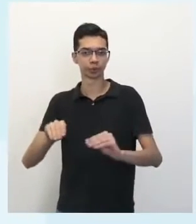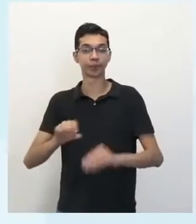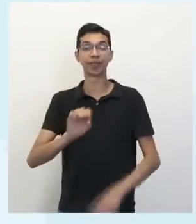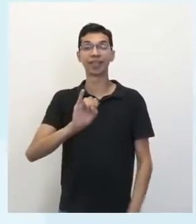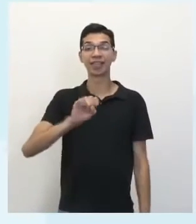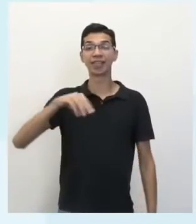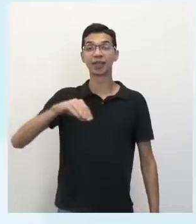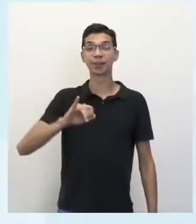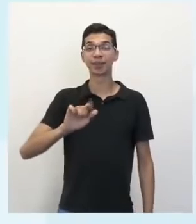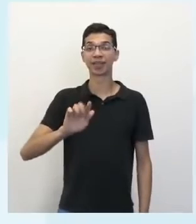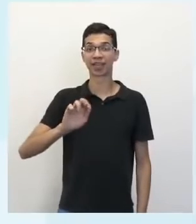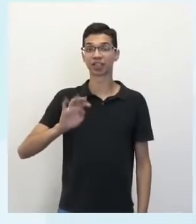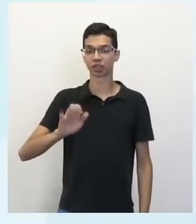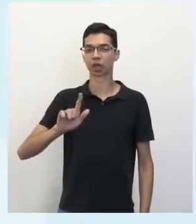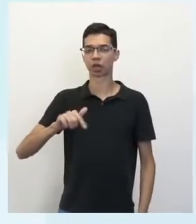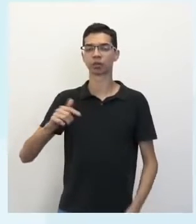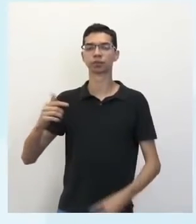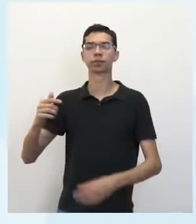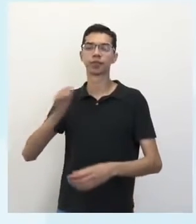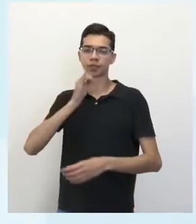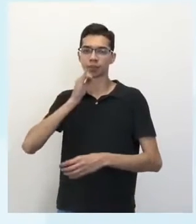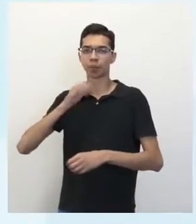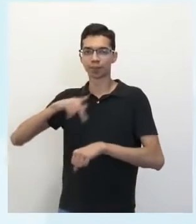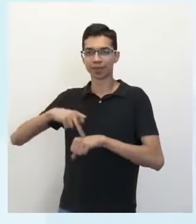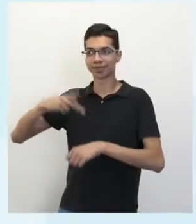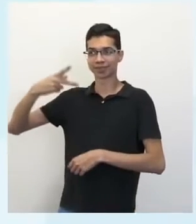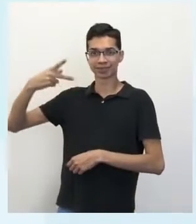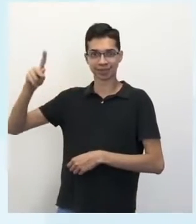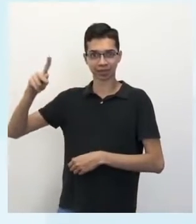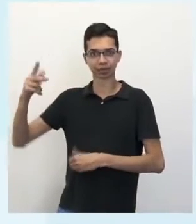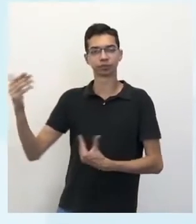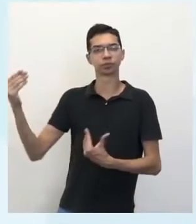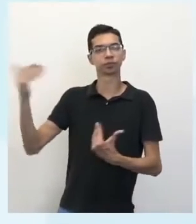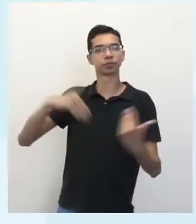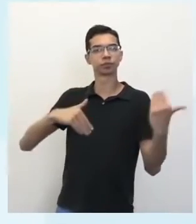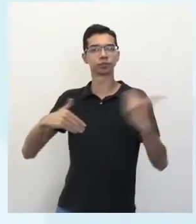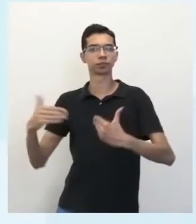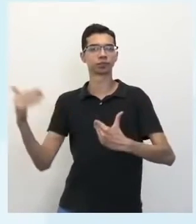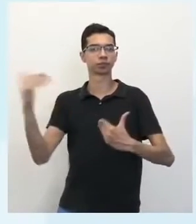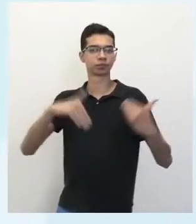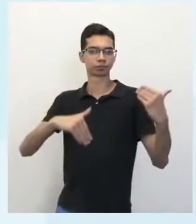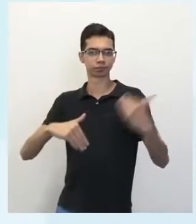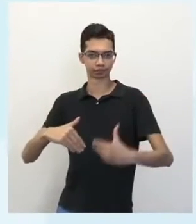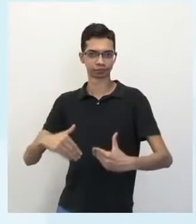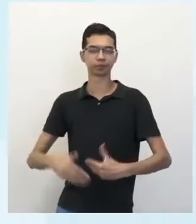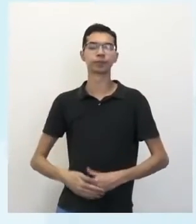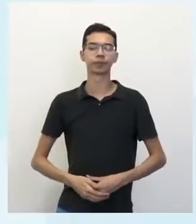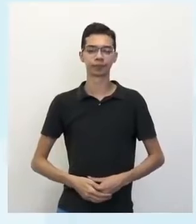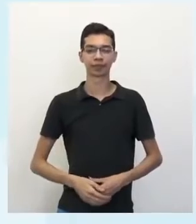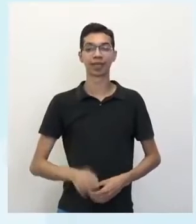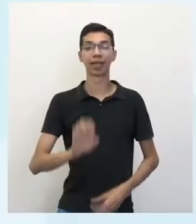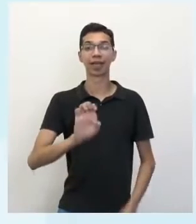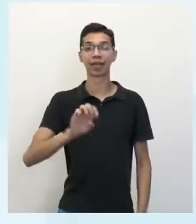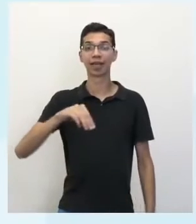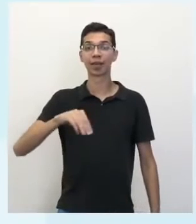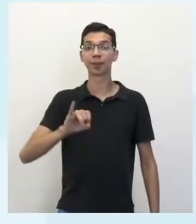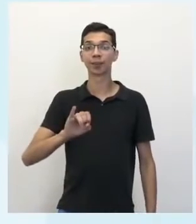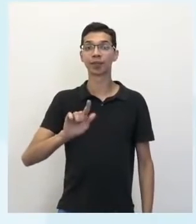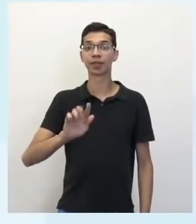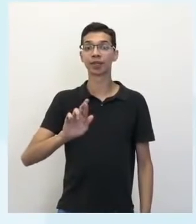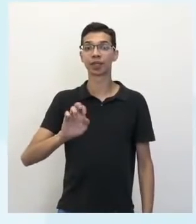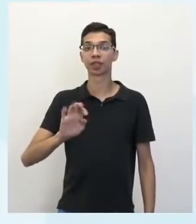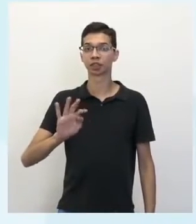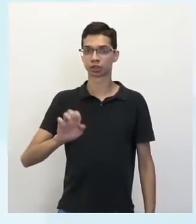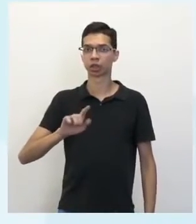né? Então, o imigrante sai do país de origem e vai para o outro país, e o imigrante da imigração é aquele que vem para o